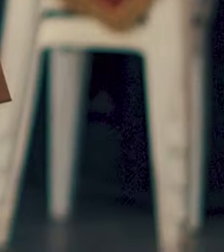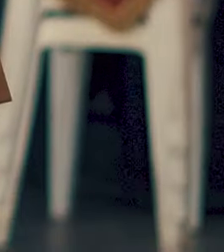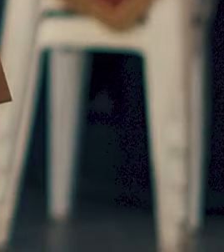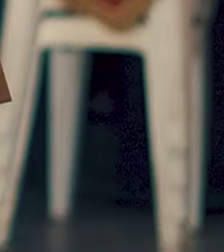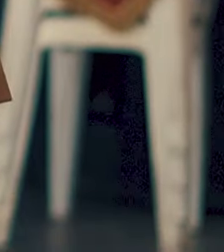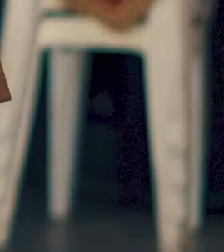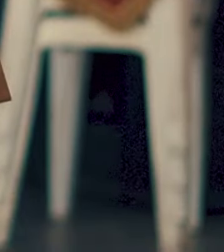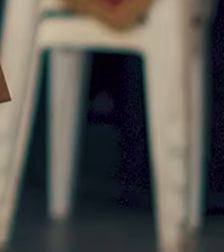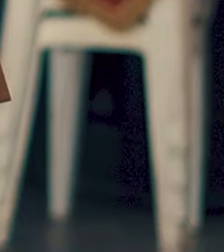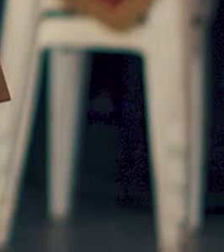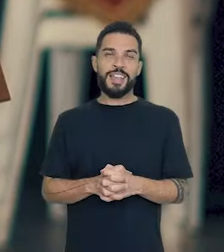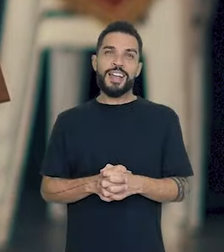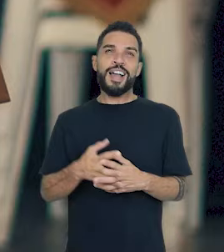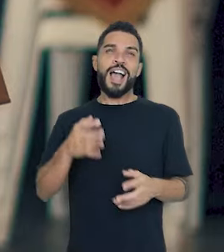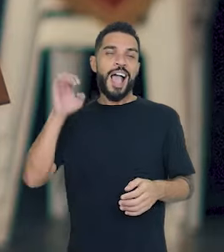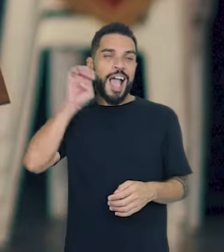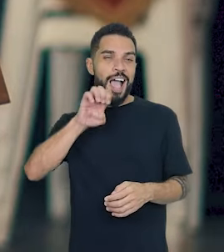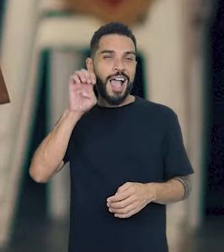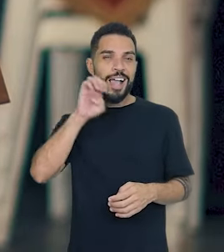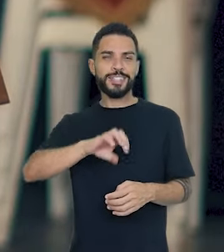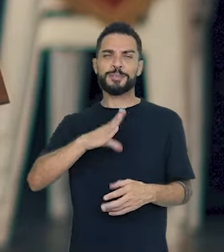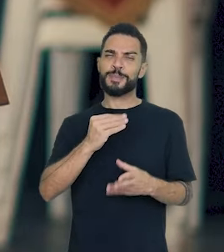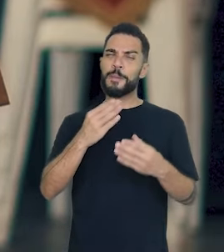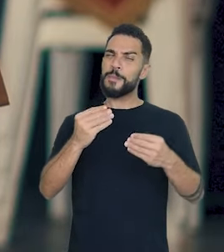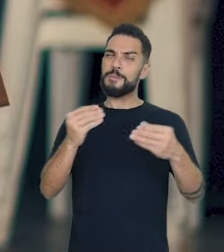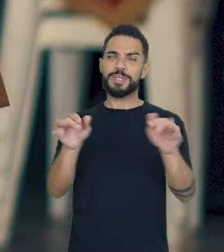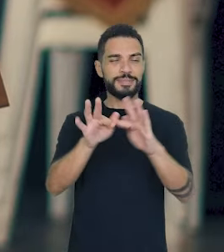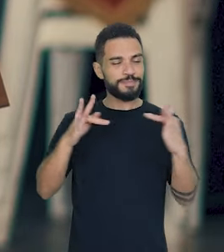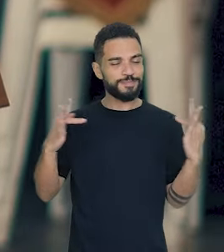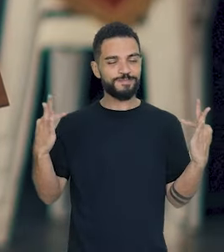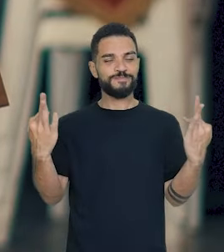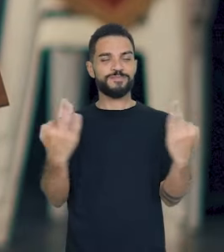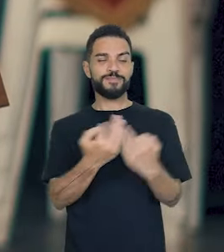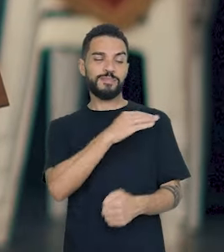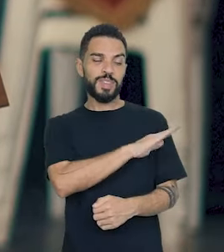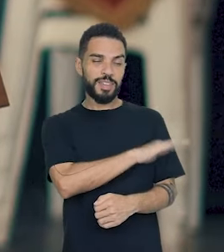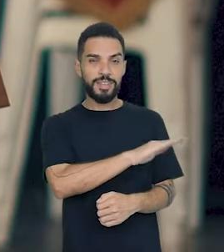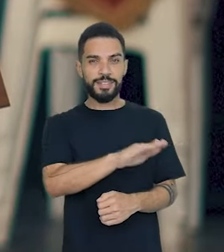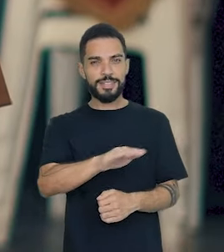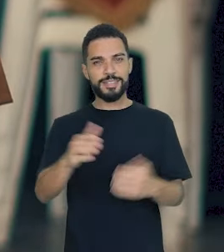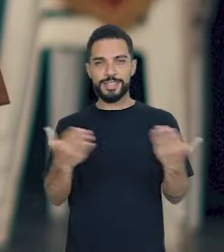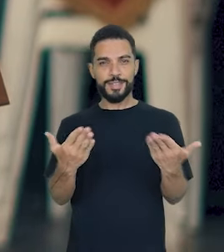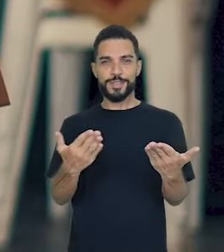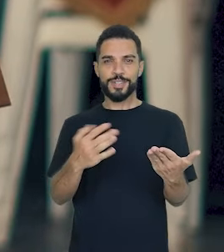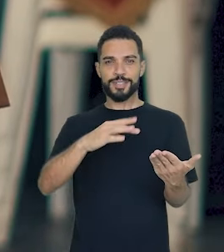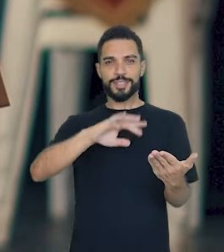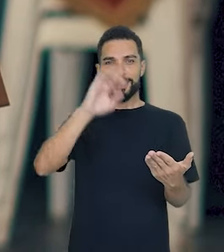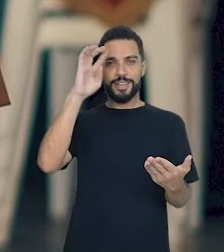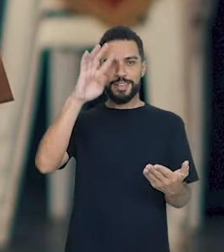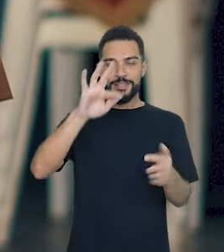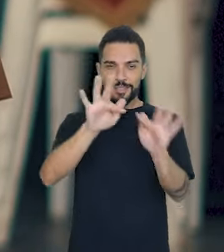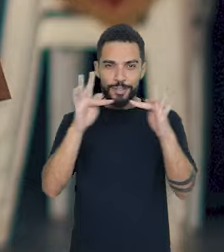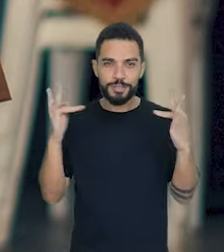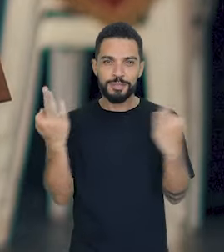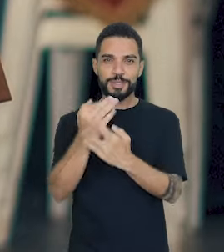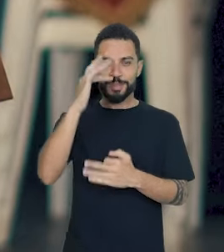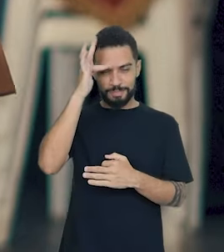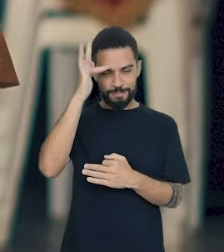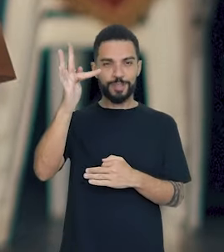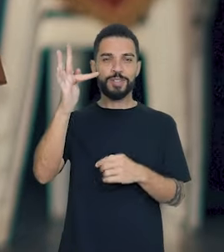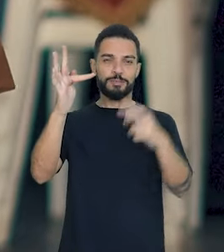Ah, ele vai deixar muito exemplo para muita criançada aí, viu? As pessoas que estão dando atenção para ele, que estão levando a sério